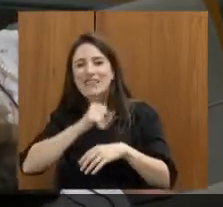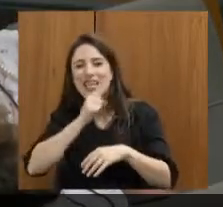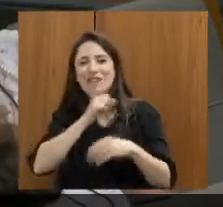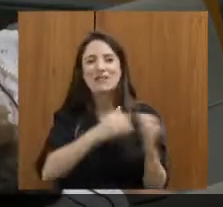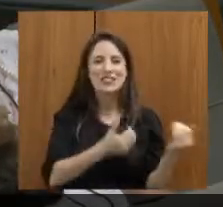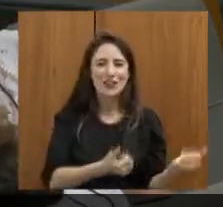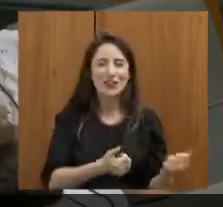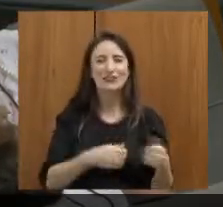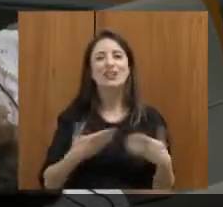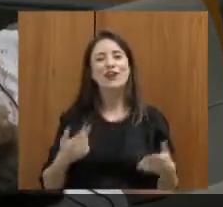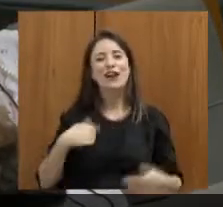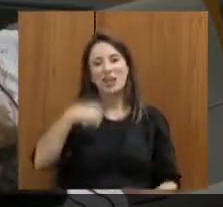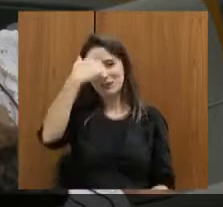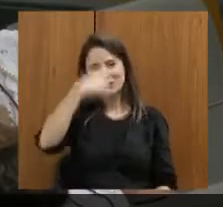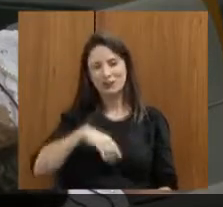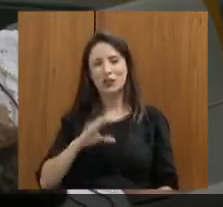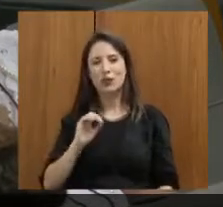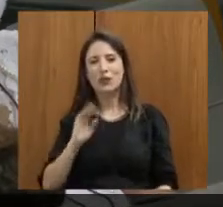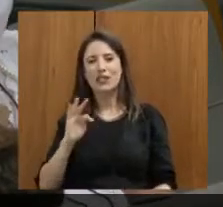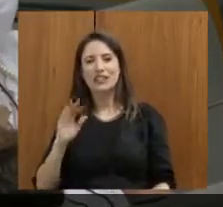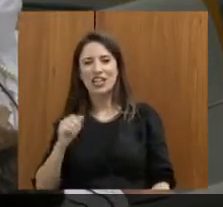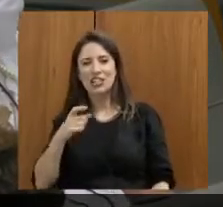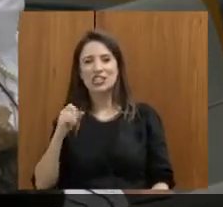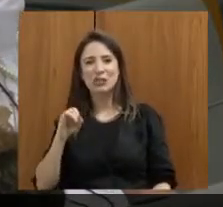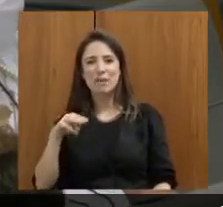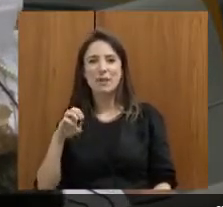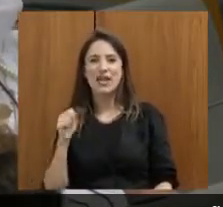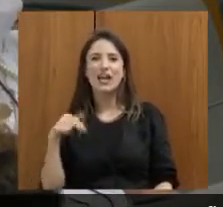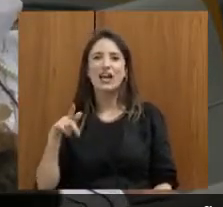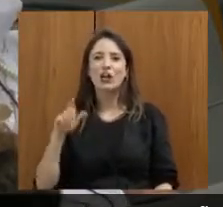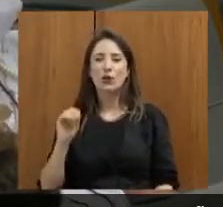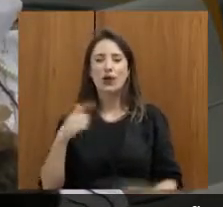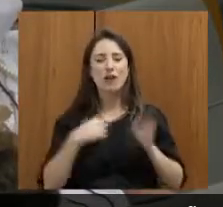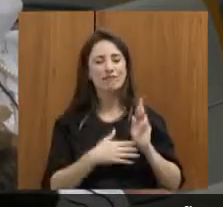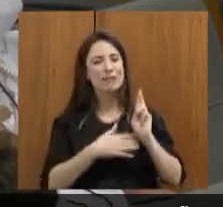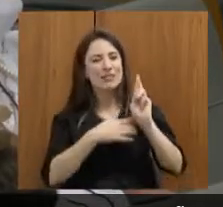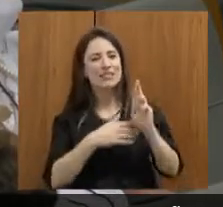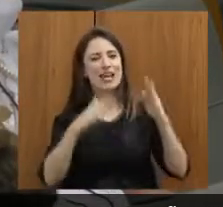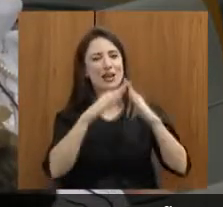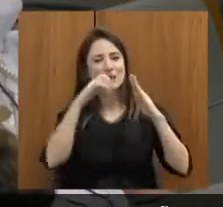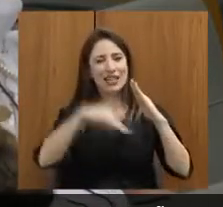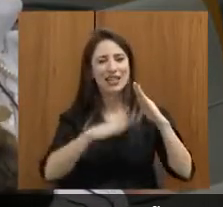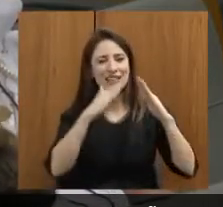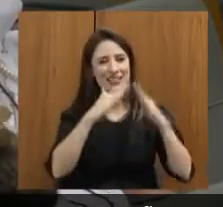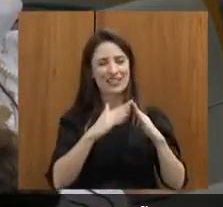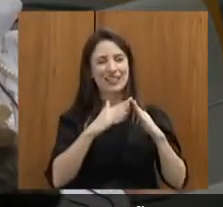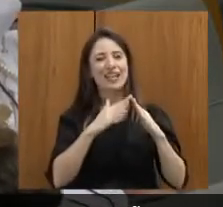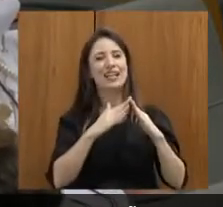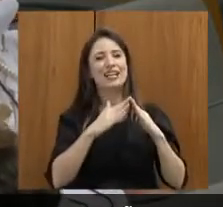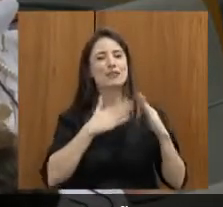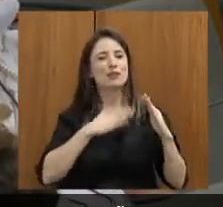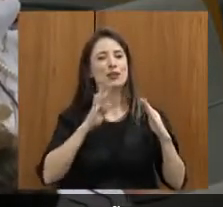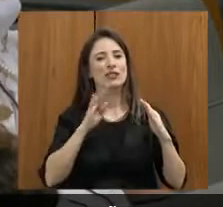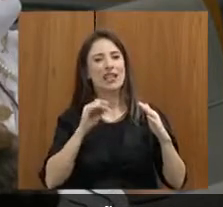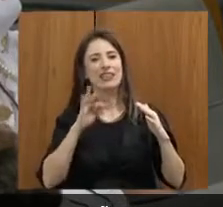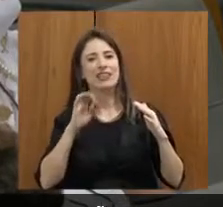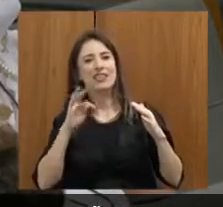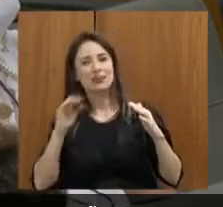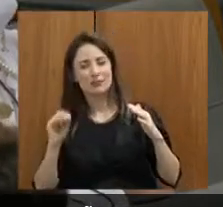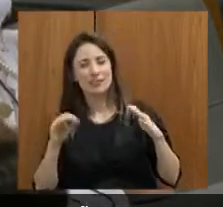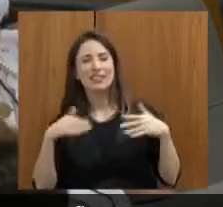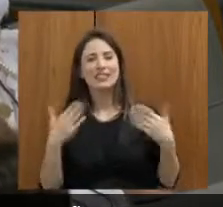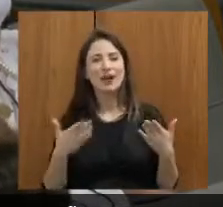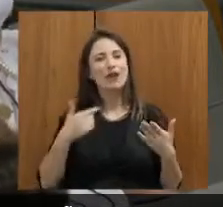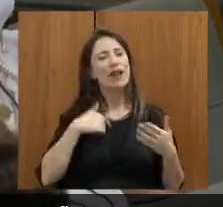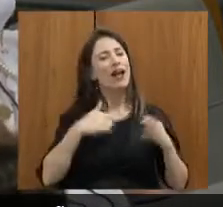aqui como cotas Steven ano representando a casa Batista e Bando cassange do meu tateto era bom mim estão computadas